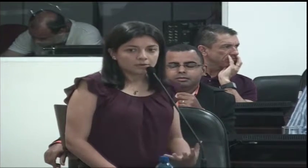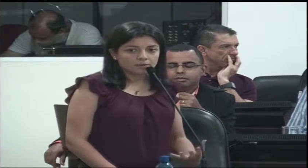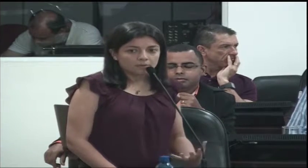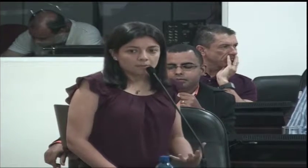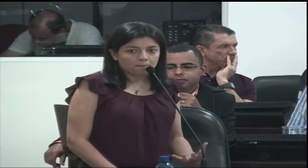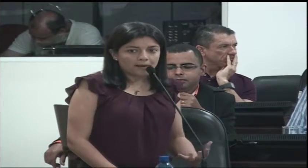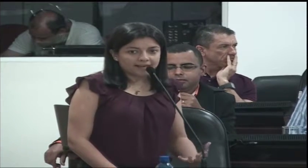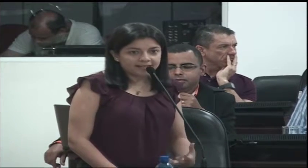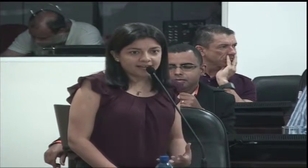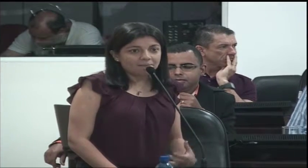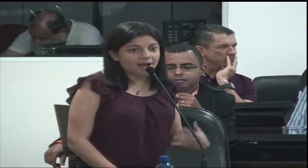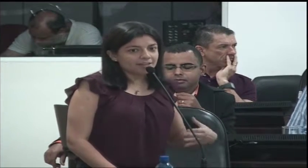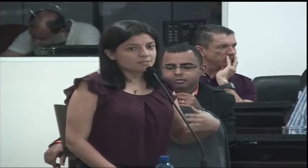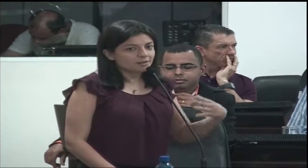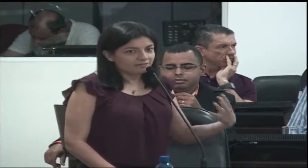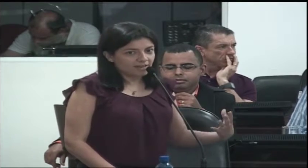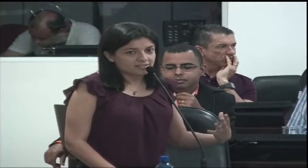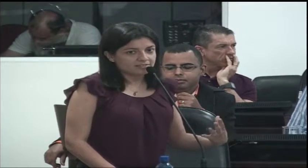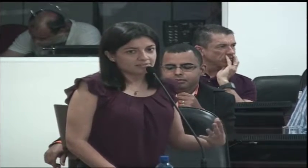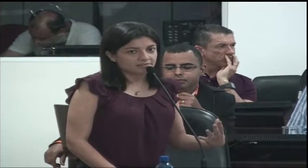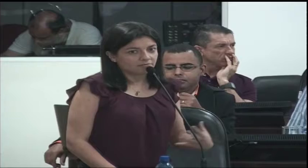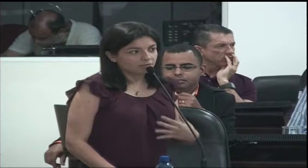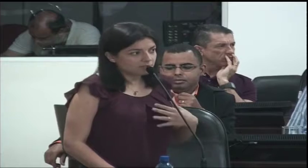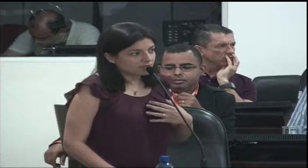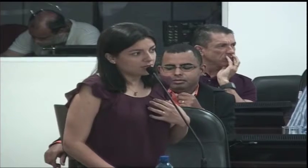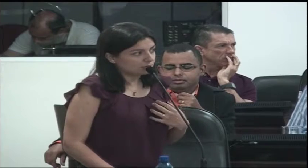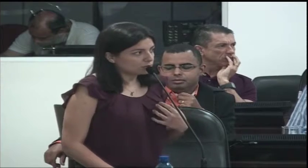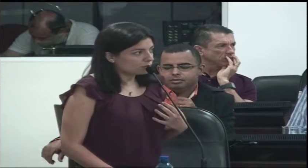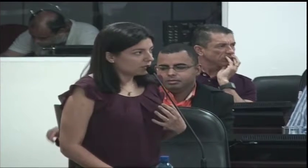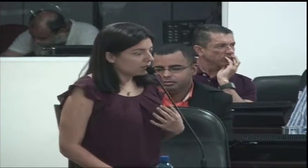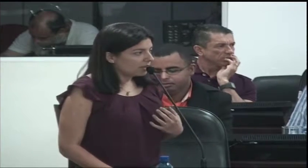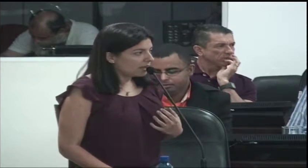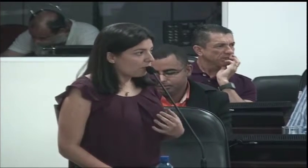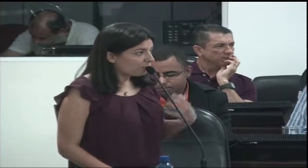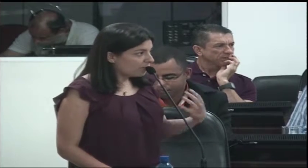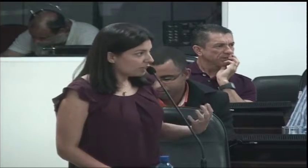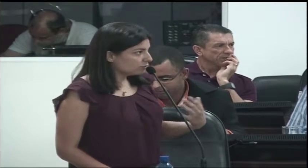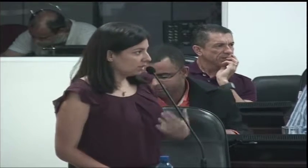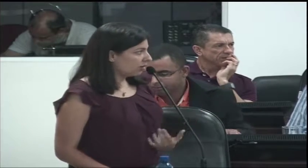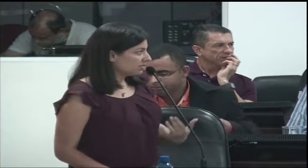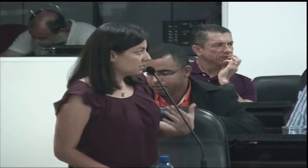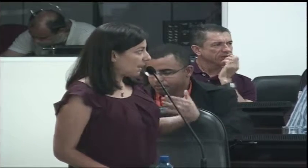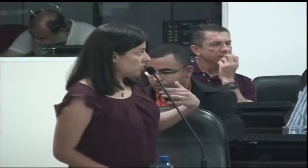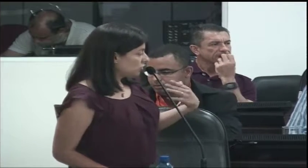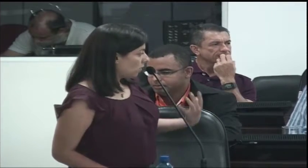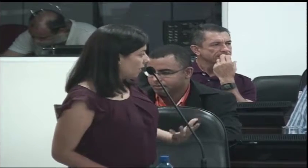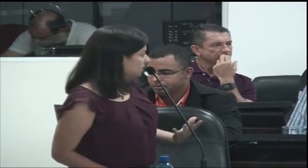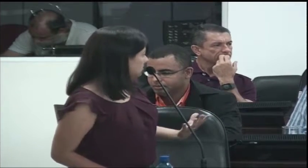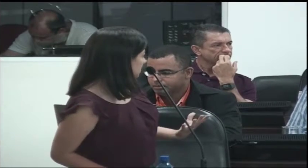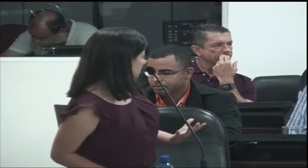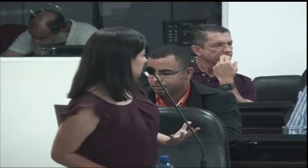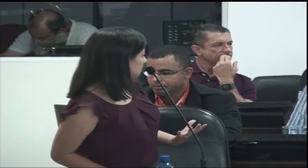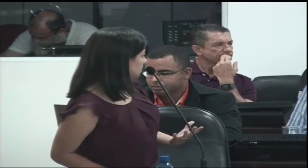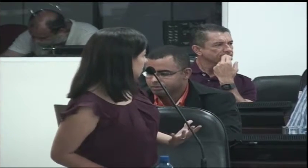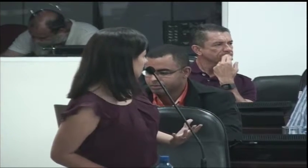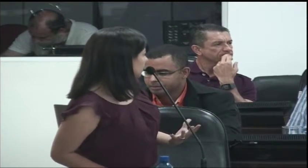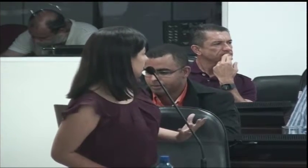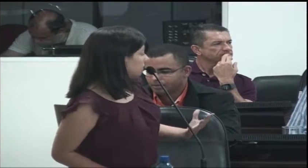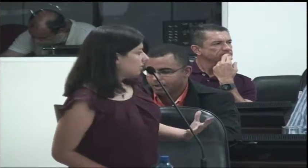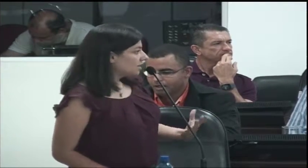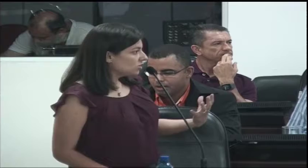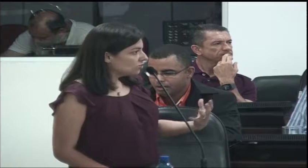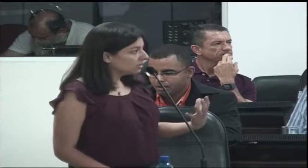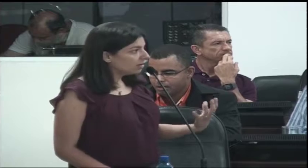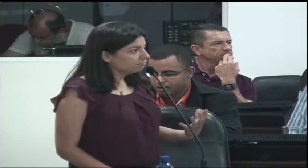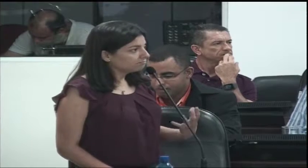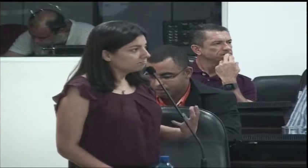cuidado para que, mais uma vez, quando estamos convictos em nossas paixões,